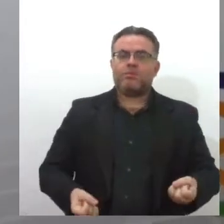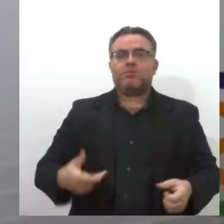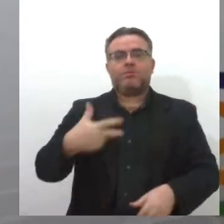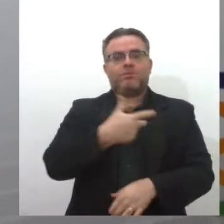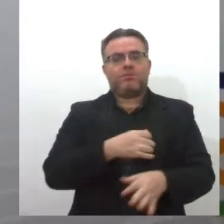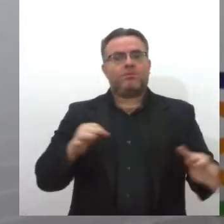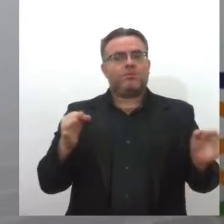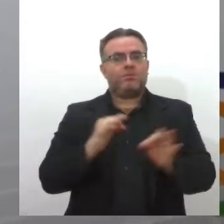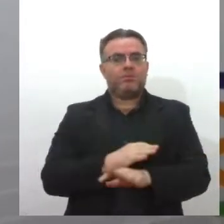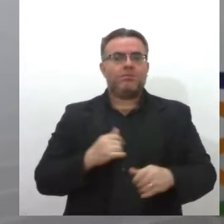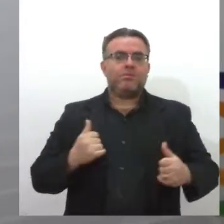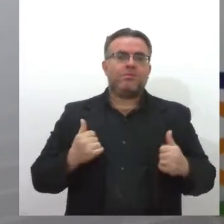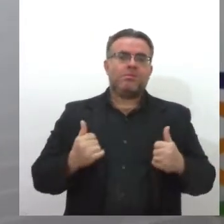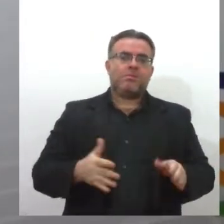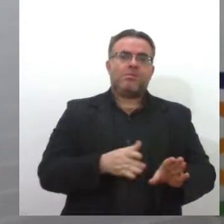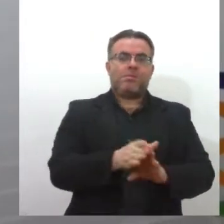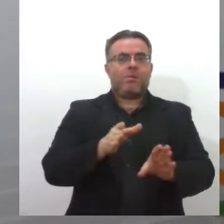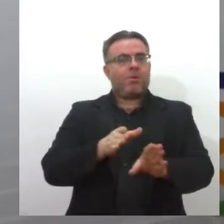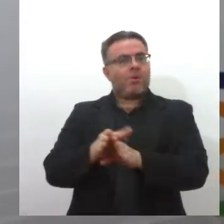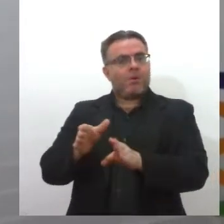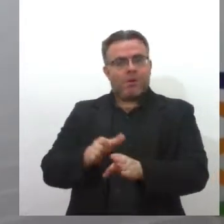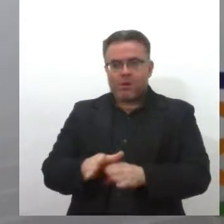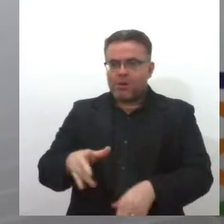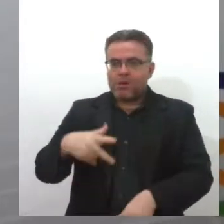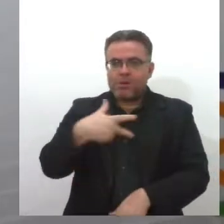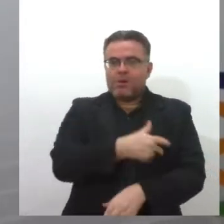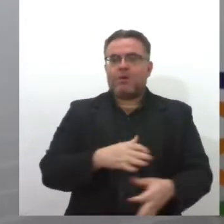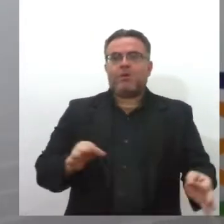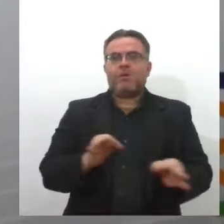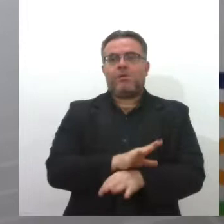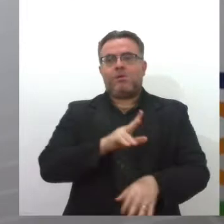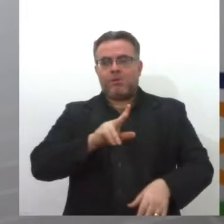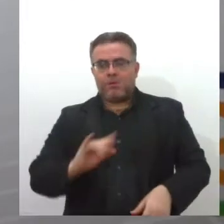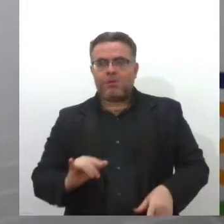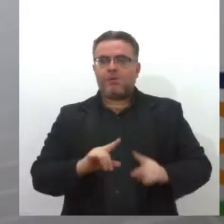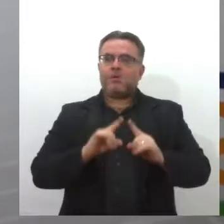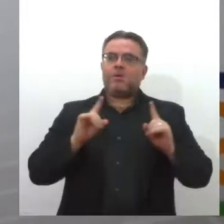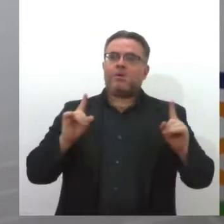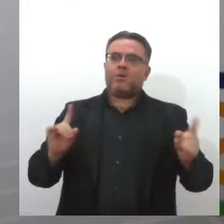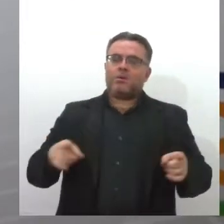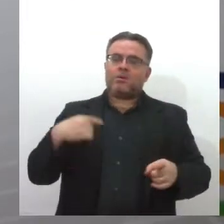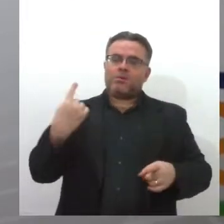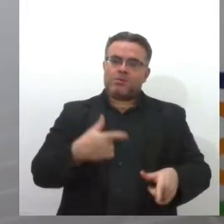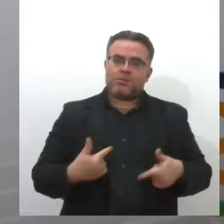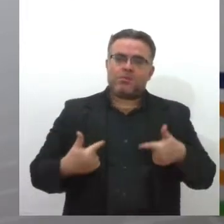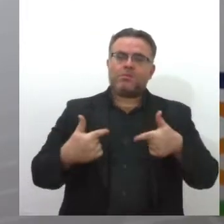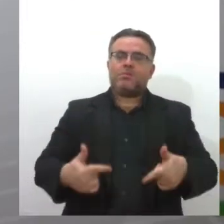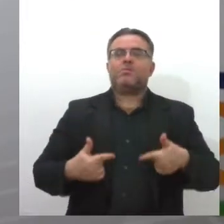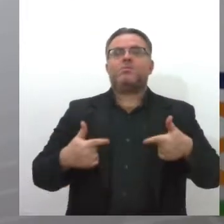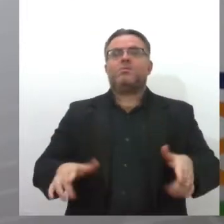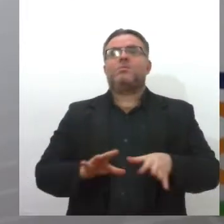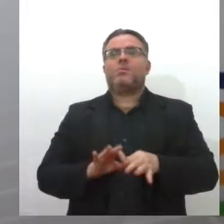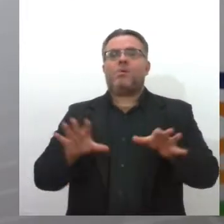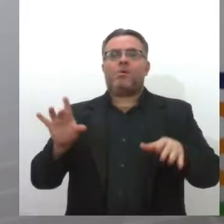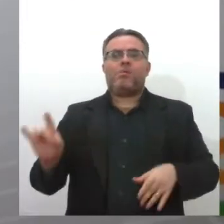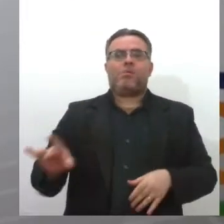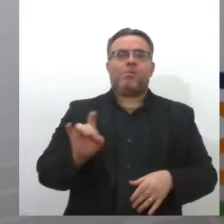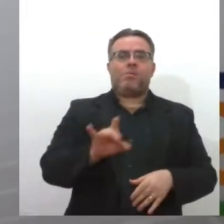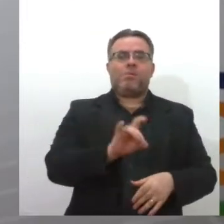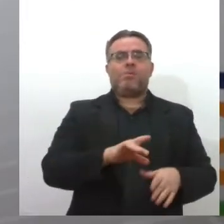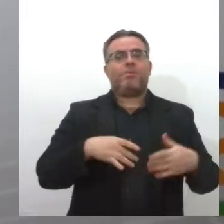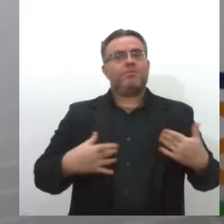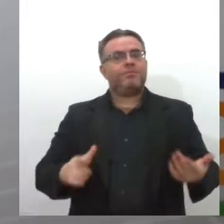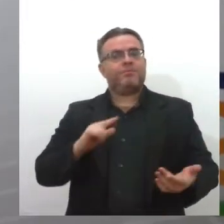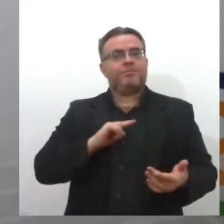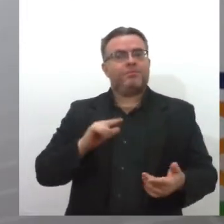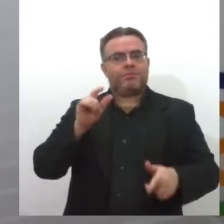vacinado, recomendo a todos que não se vacinaram, que se vacinem, mas iremos lutar também pela liberdade de cada cidadão. Existem pessoas que